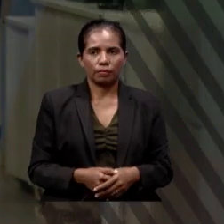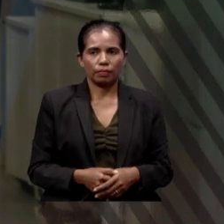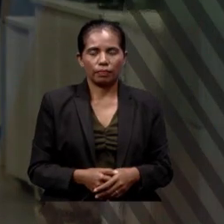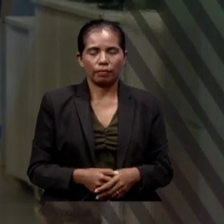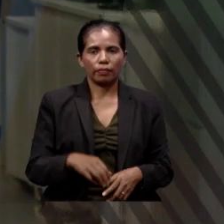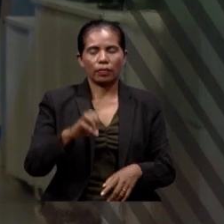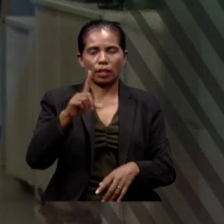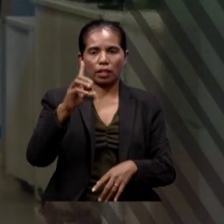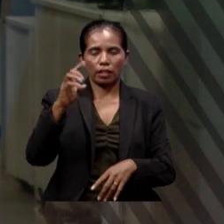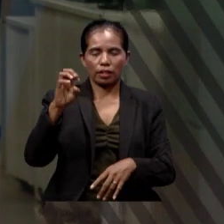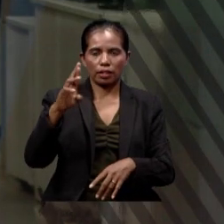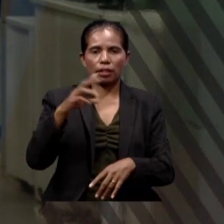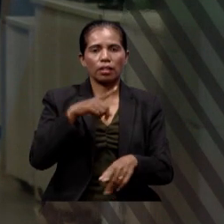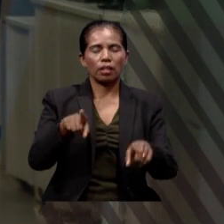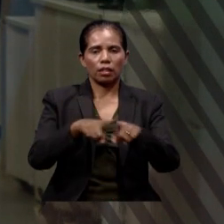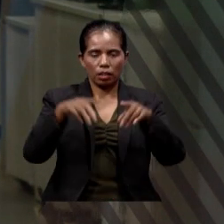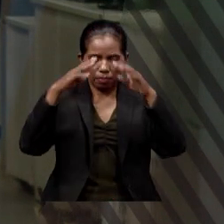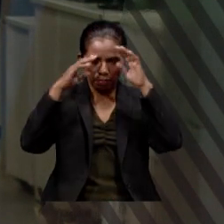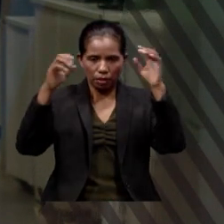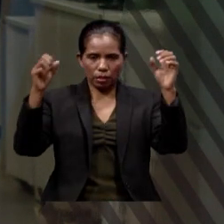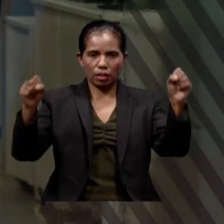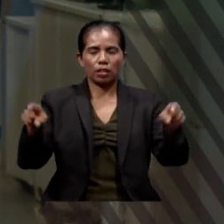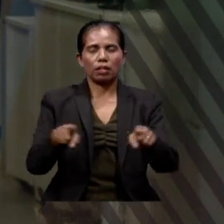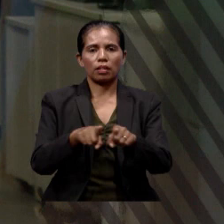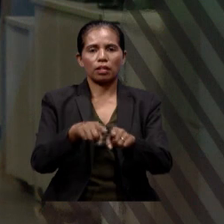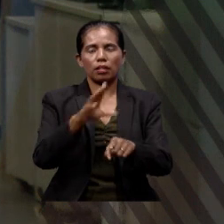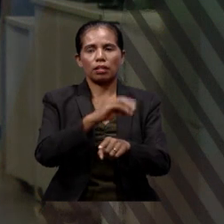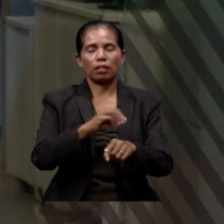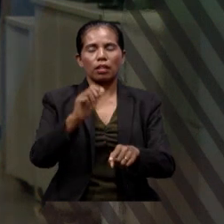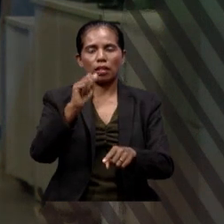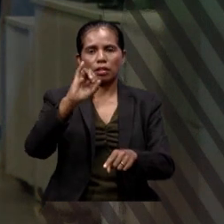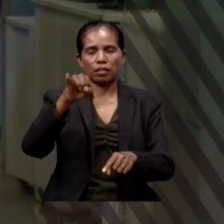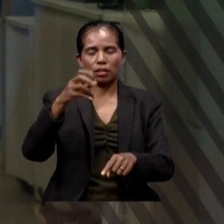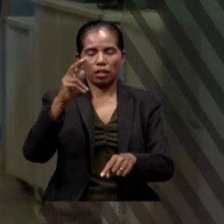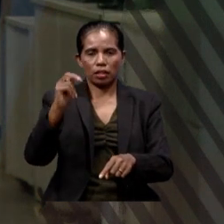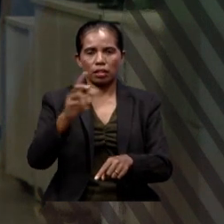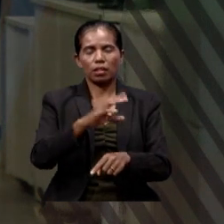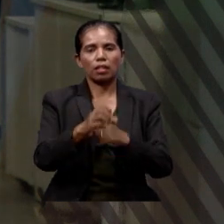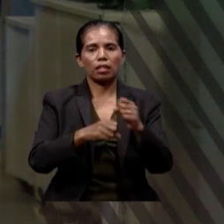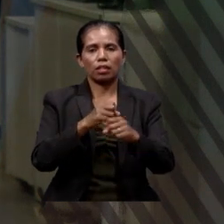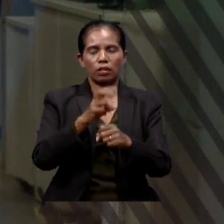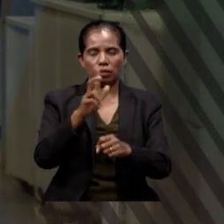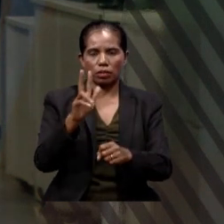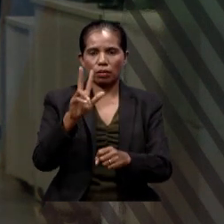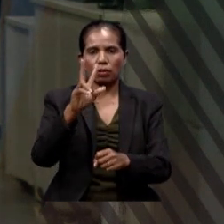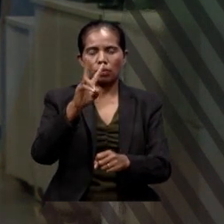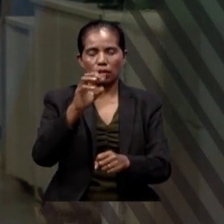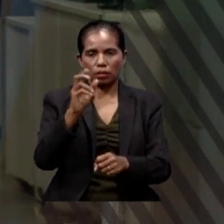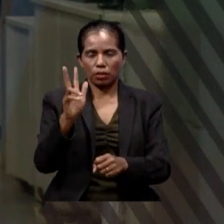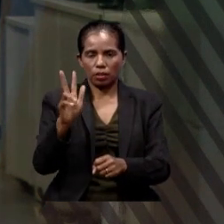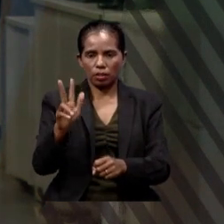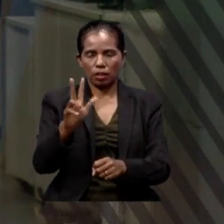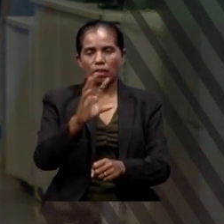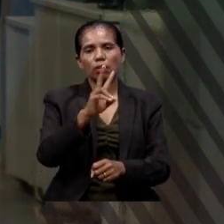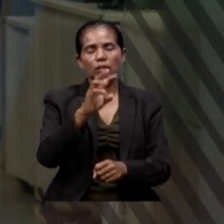Elder Viren Estreito eleito no dar presidente e associação no de liderar Anjet, período Rihun Rua Recentolo, to Rihun Rua Recent